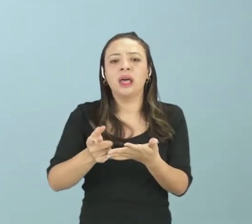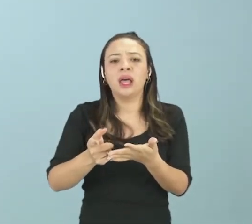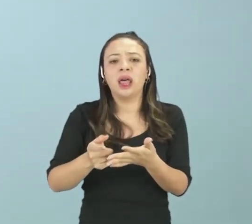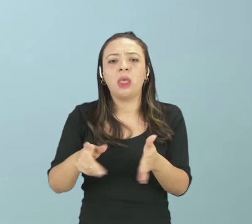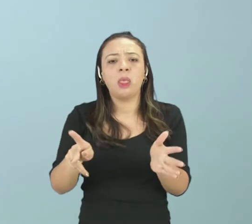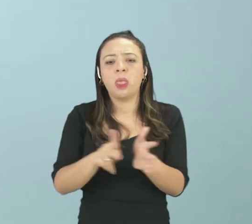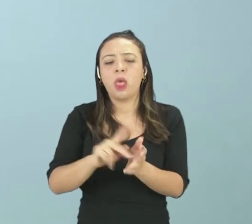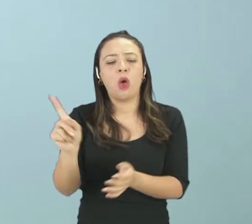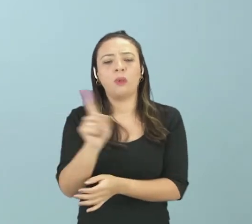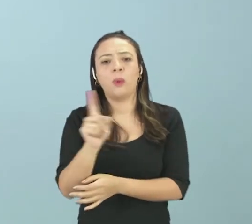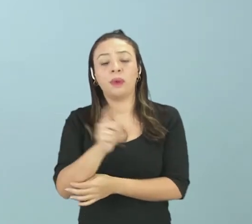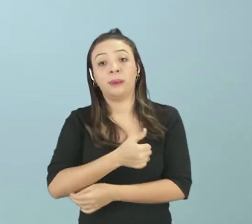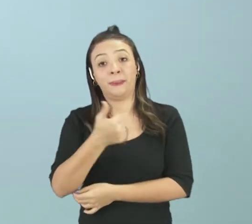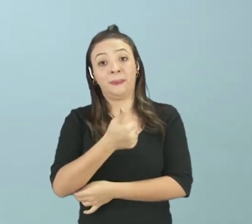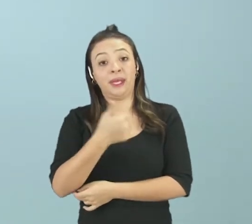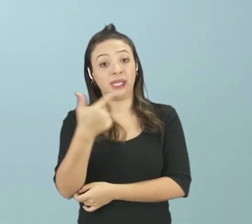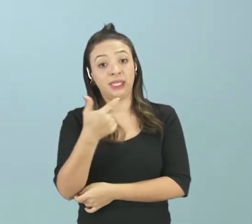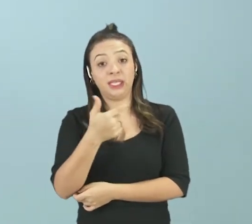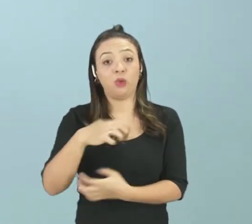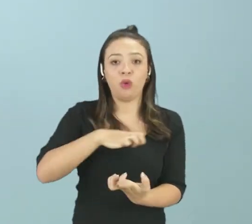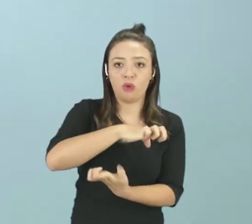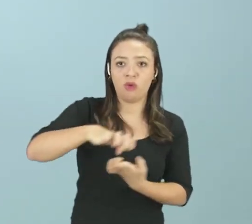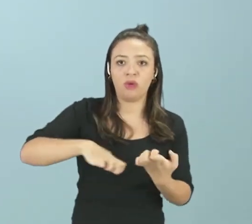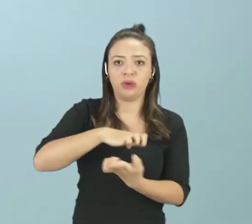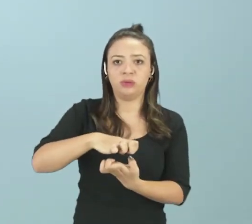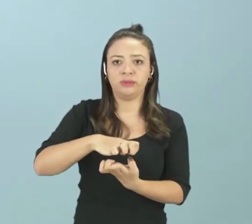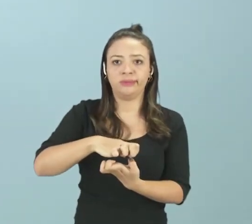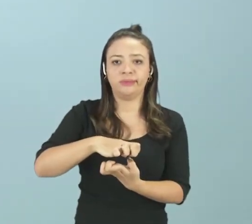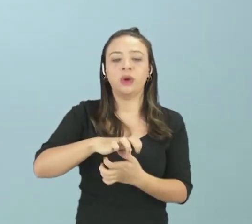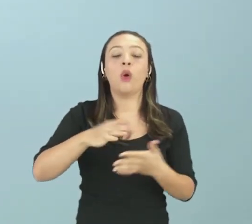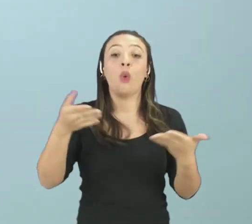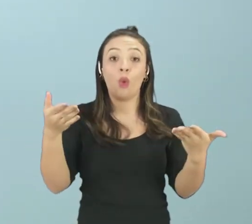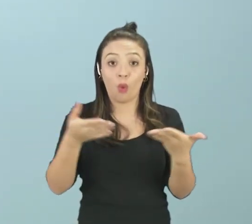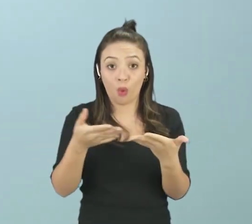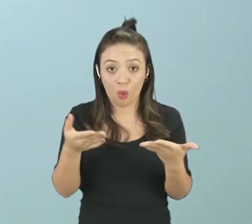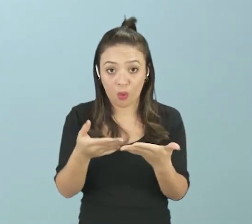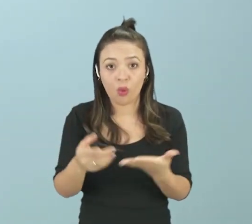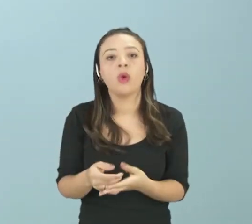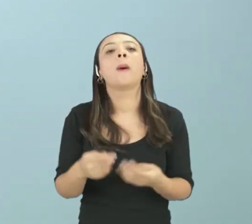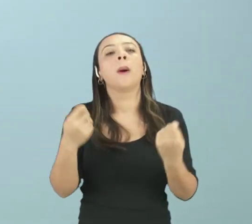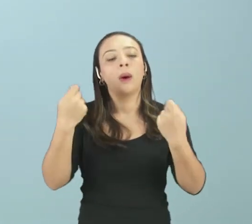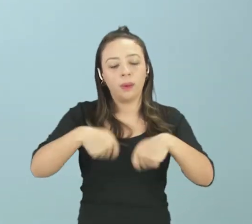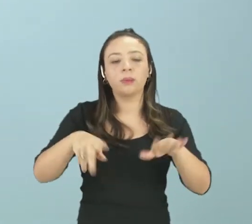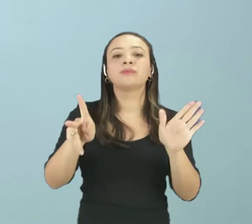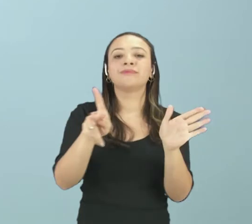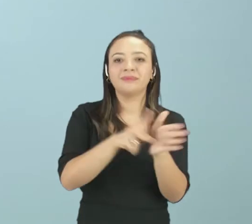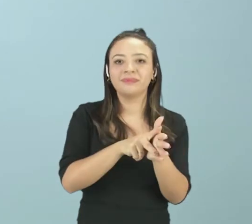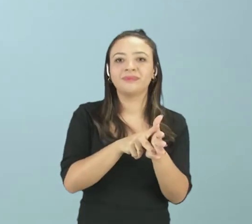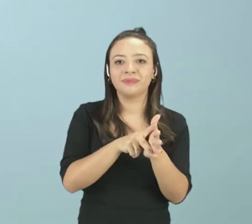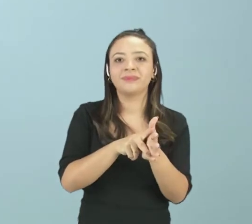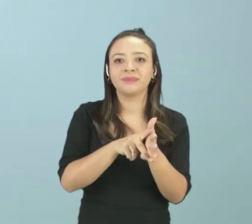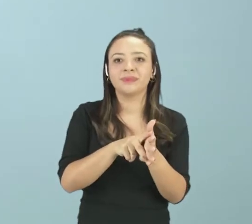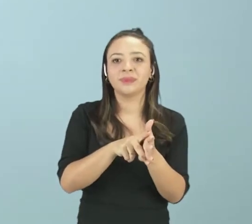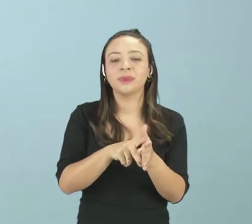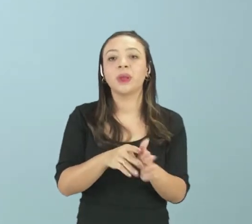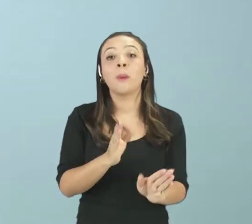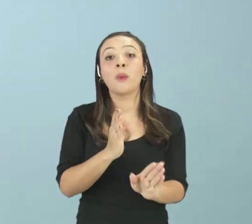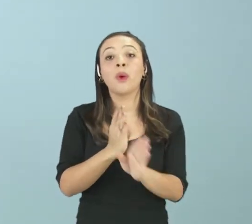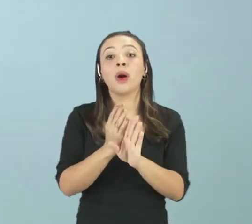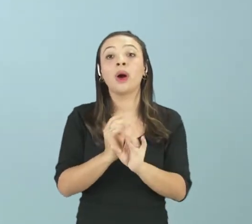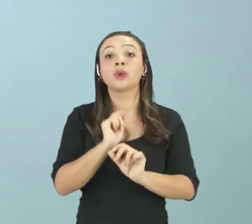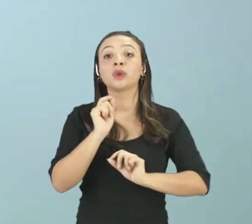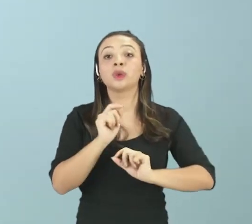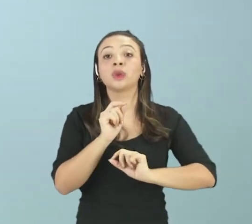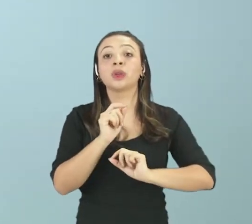primeira segunda e terceira revolução industrial no nível mais avançado hoje já estão pertencendo em função do grau